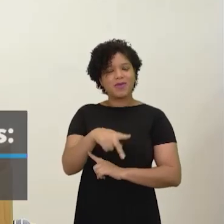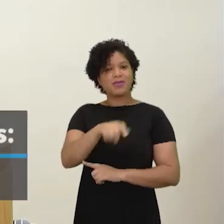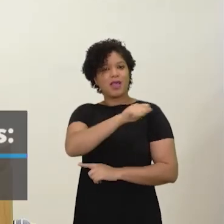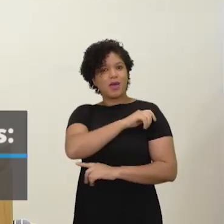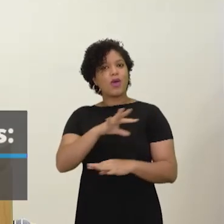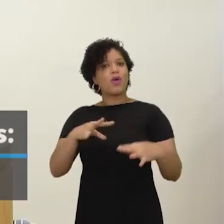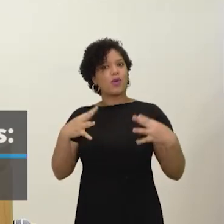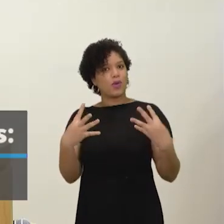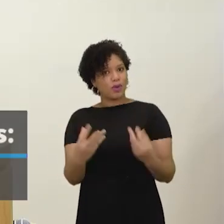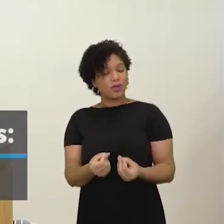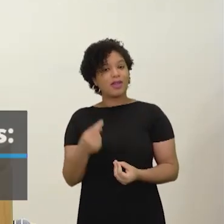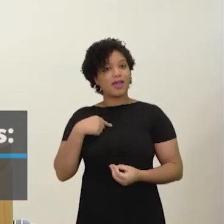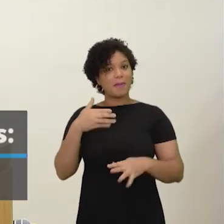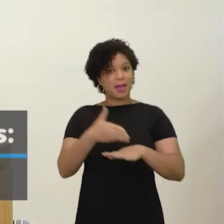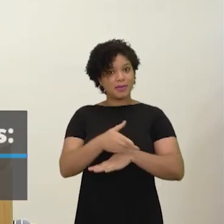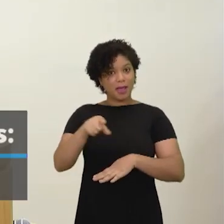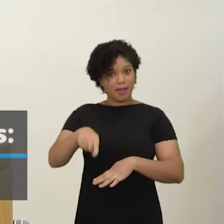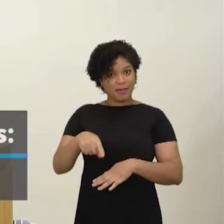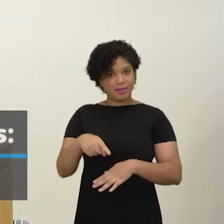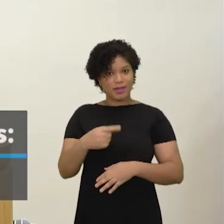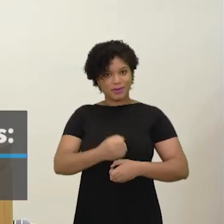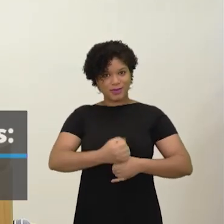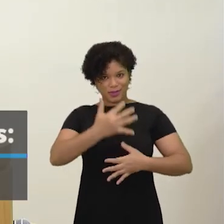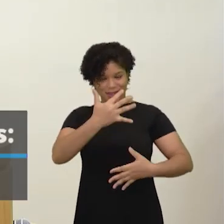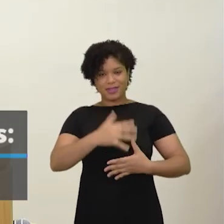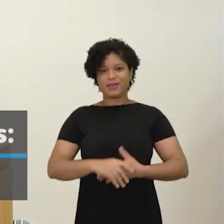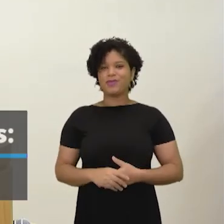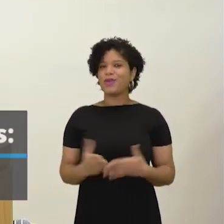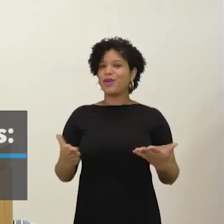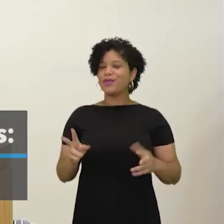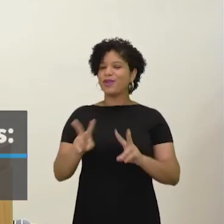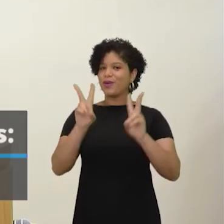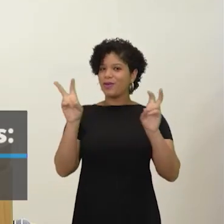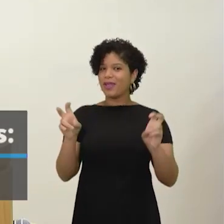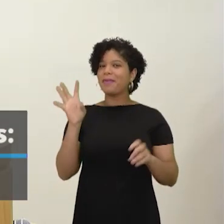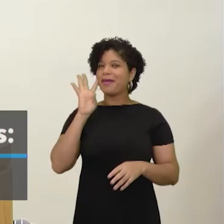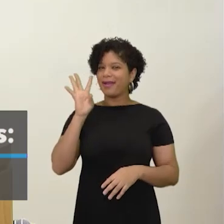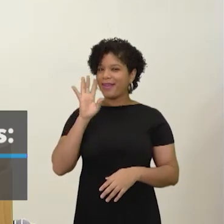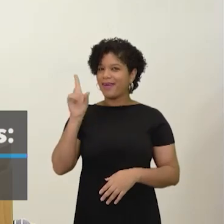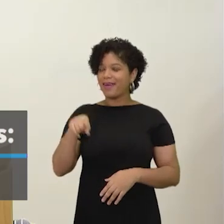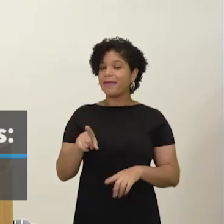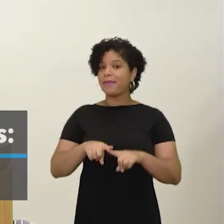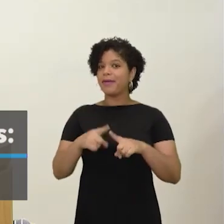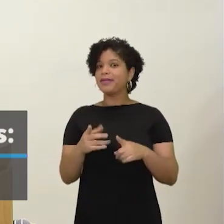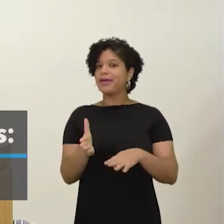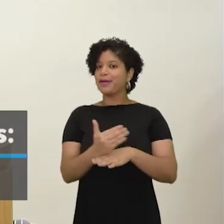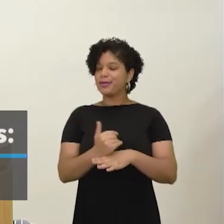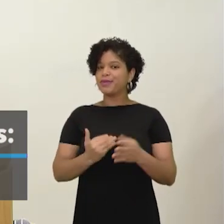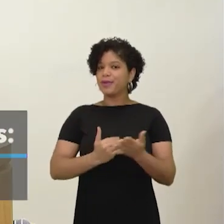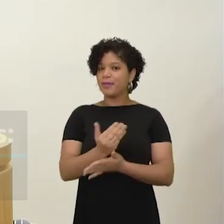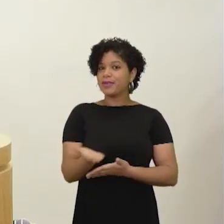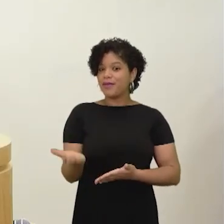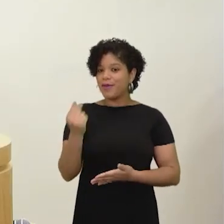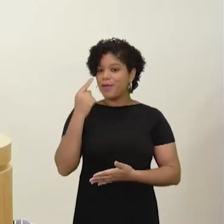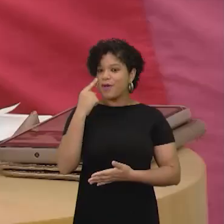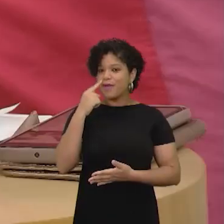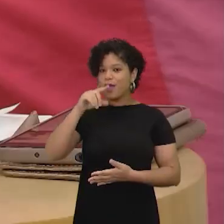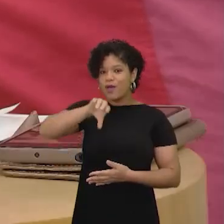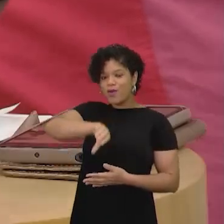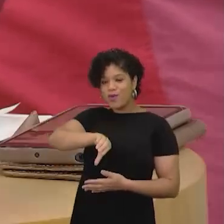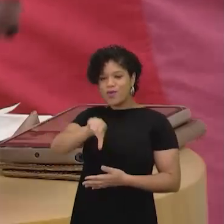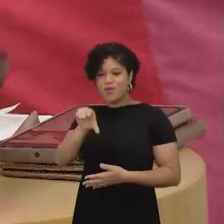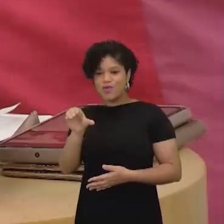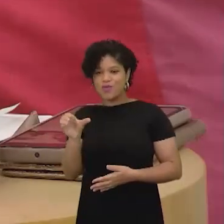estudantes que estão aqui comigo no chat. Olha só, hoje nós temos um tema bem legal, mas antes de começar a nossa história, nós vamos virar aqui as areias do tempo e